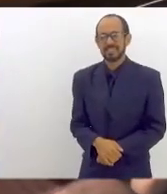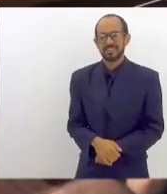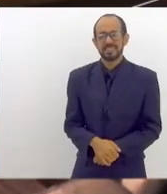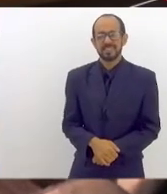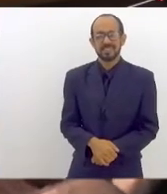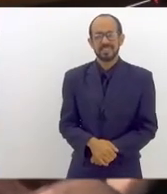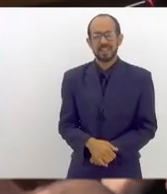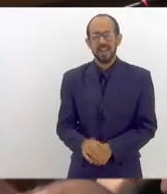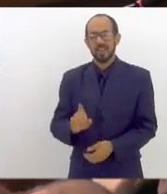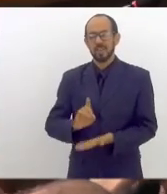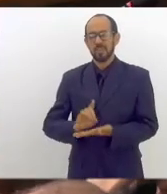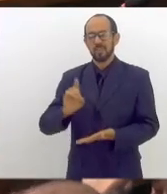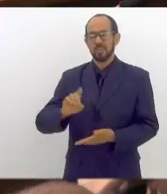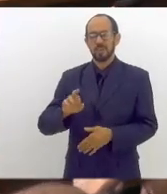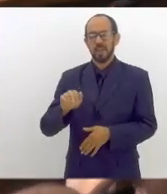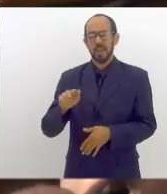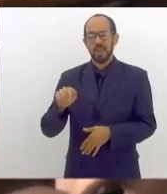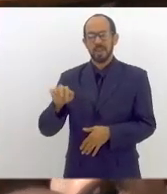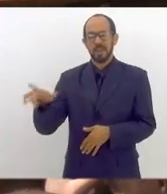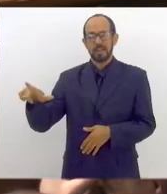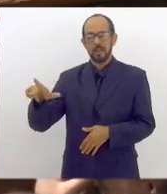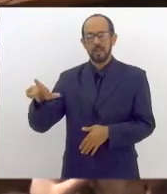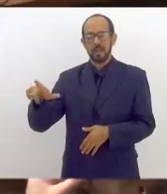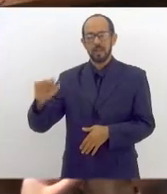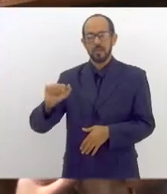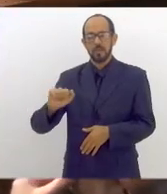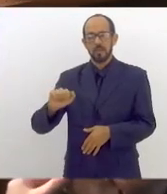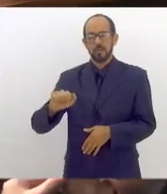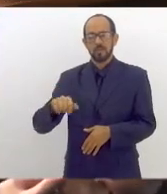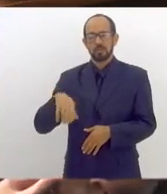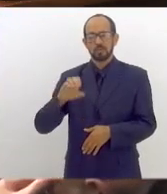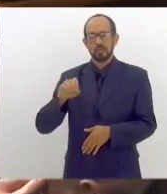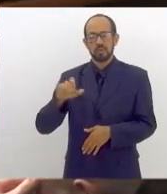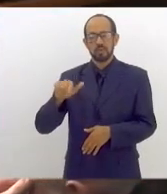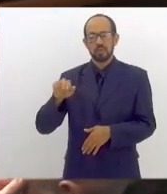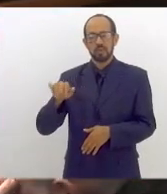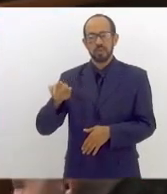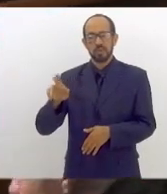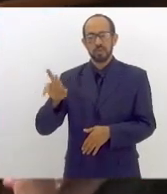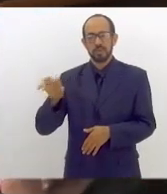Dra Raquel de Oliveira juíza seja bem-vinda